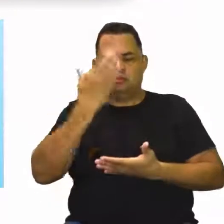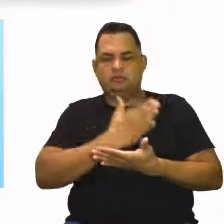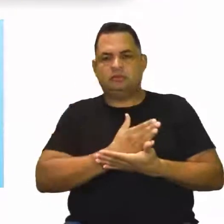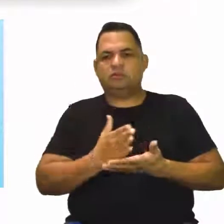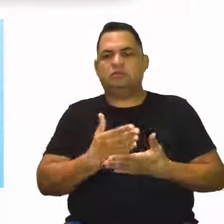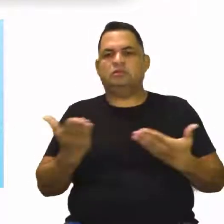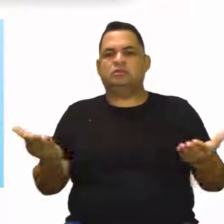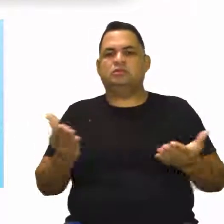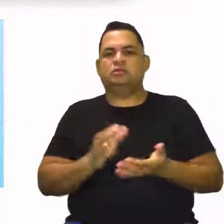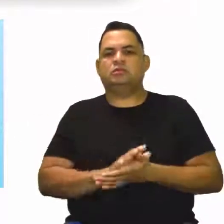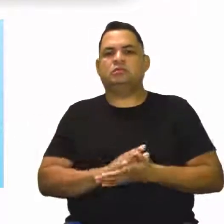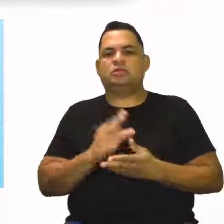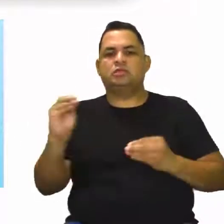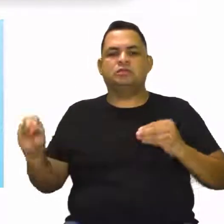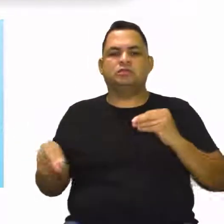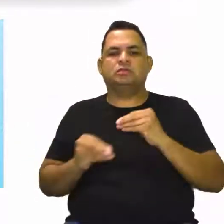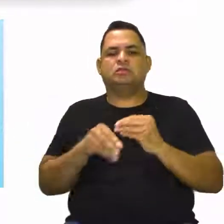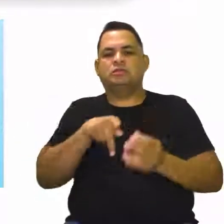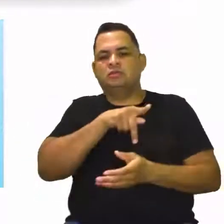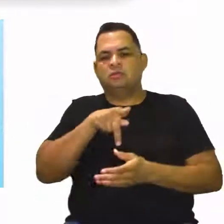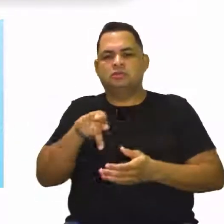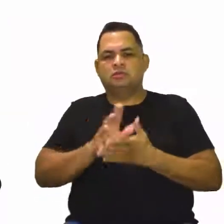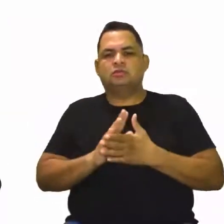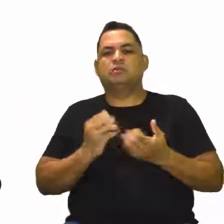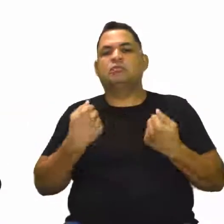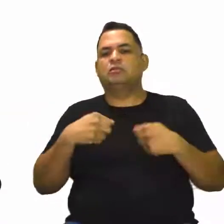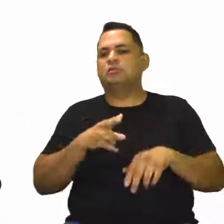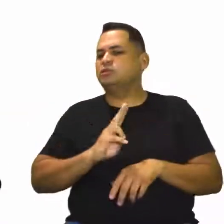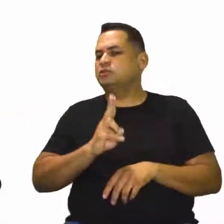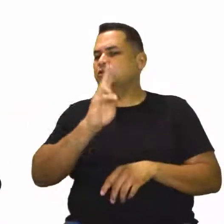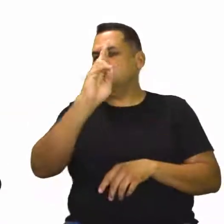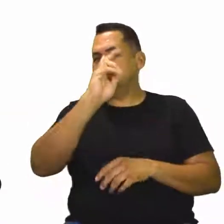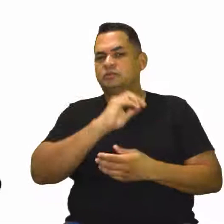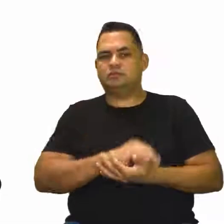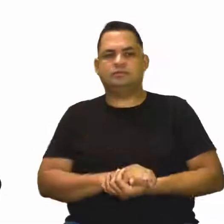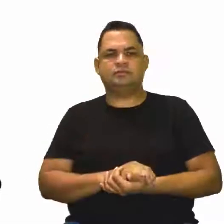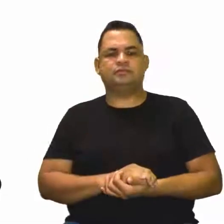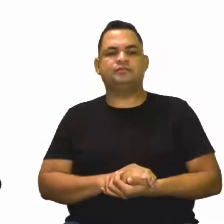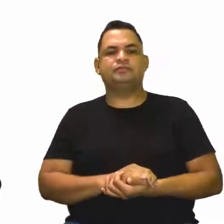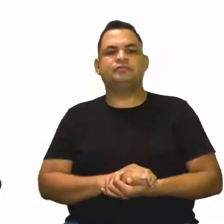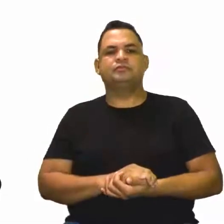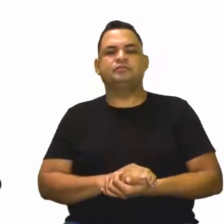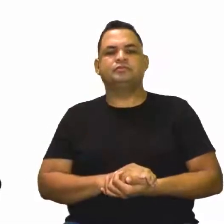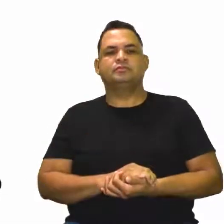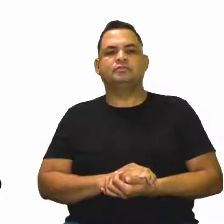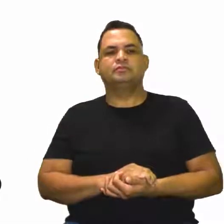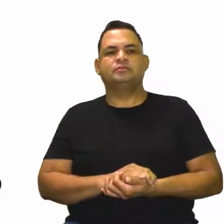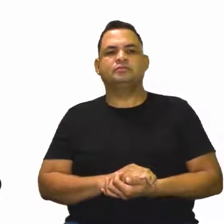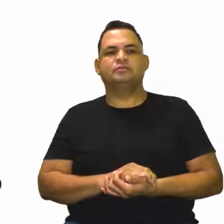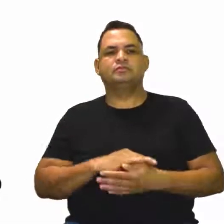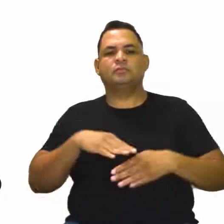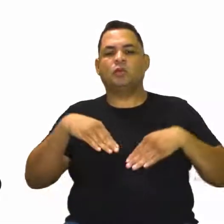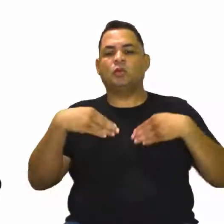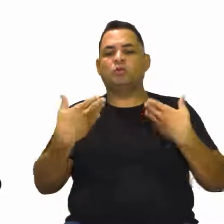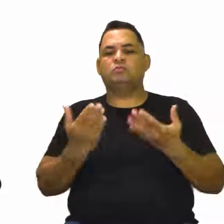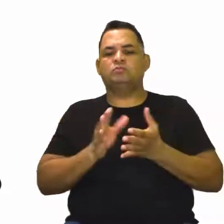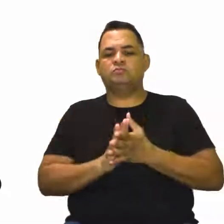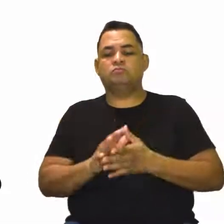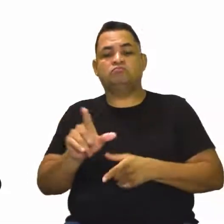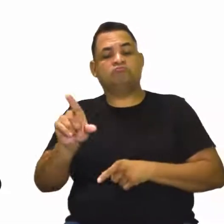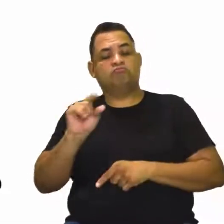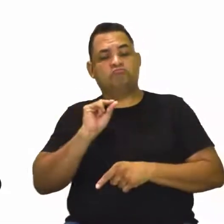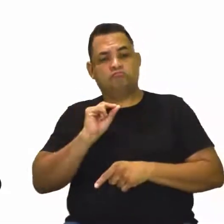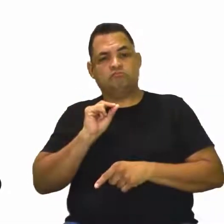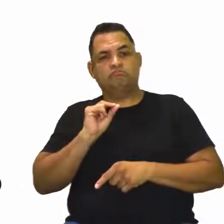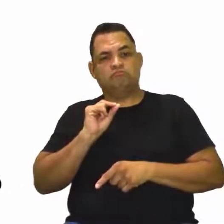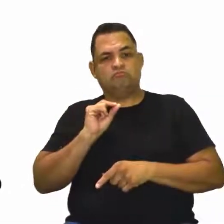daí. Você quer acrescentar alguma coisa, prof? Pode seguir, professora. Então, tá bom. Então, olha só, quando se escolhe,